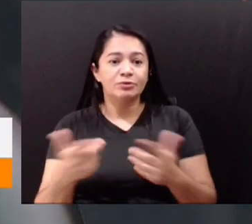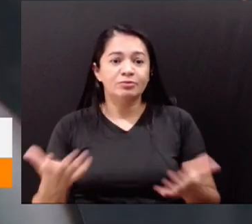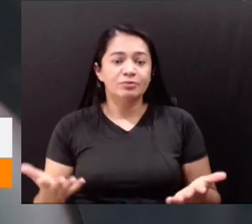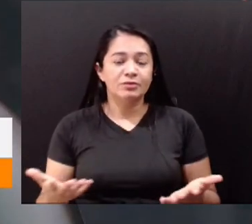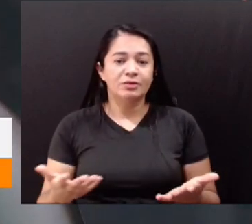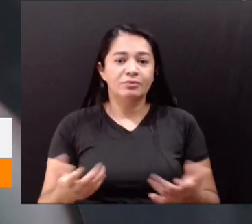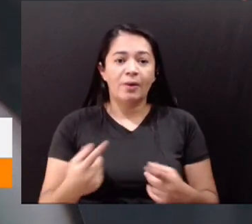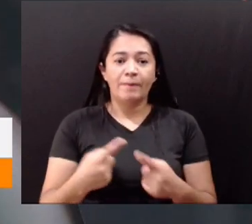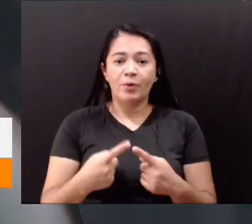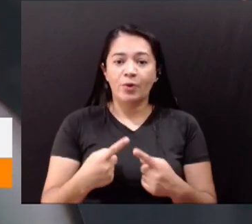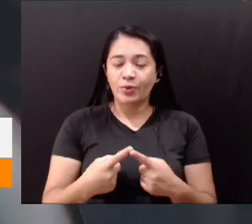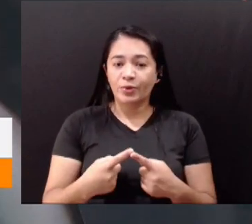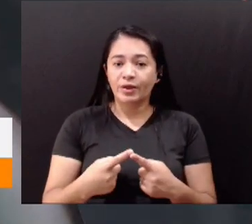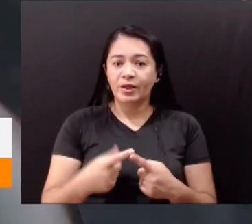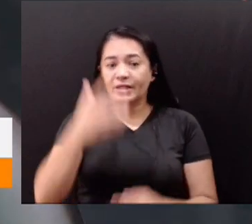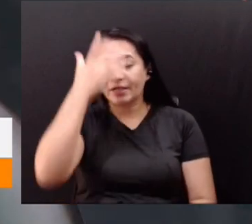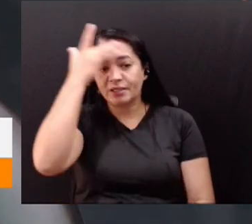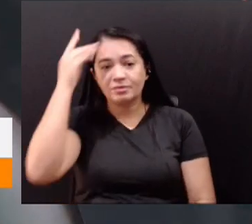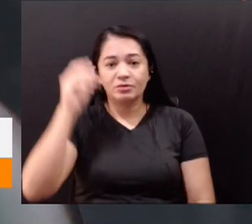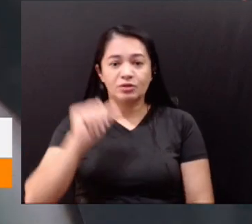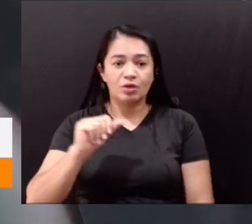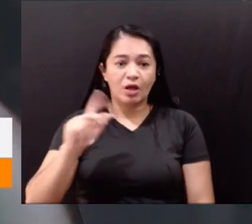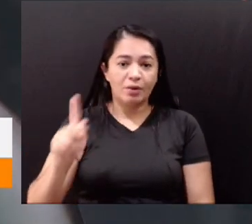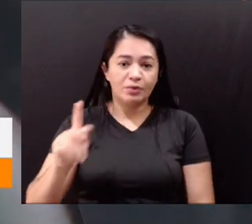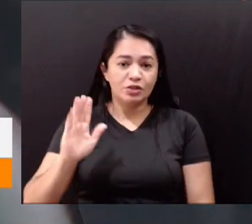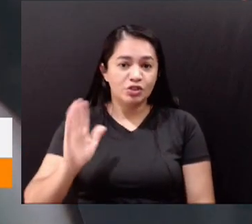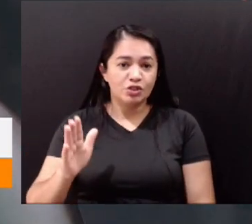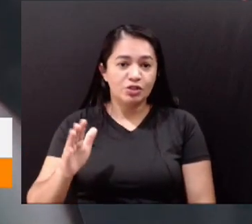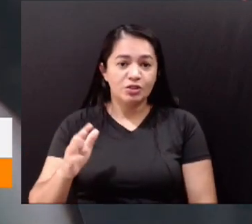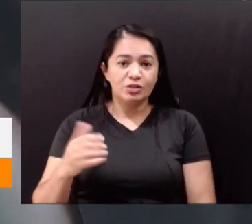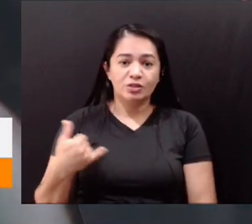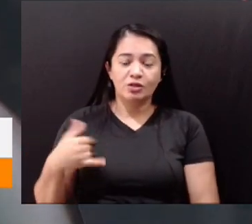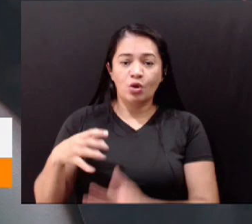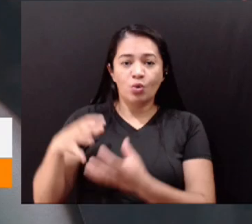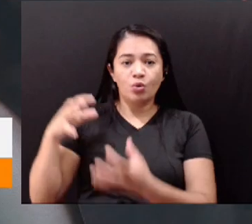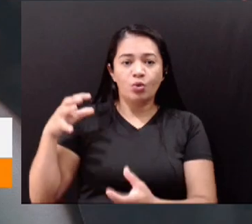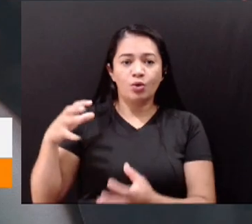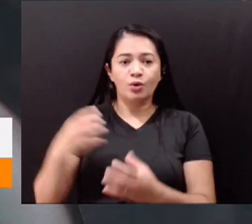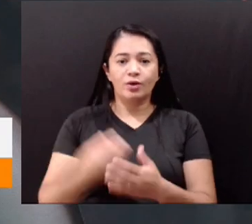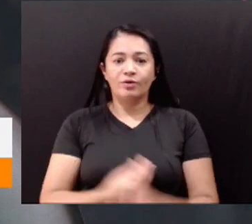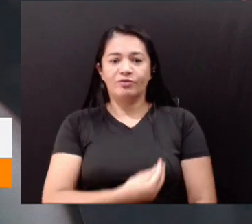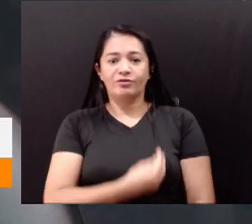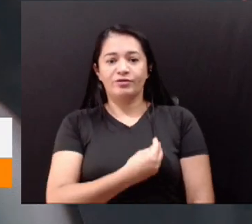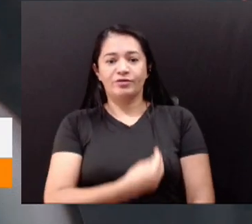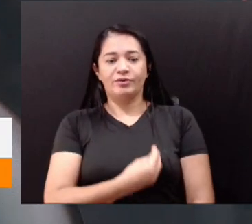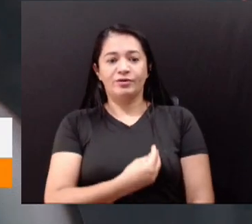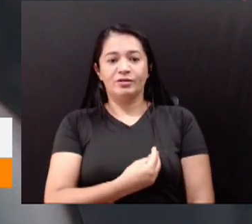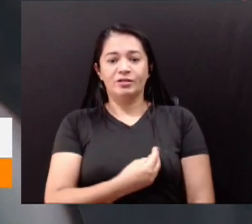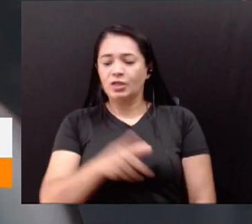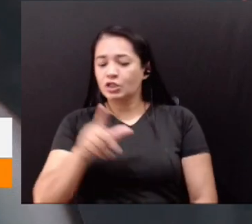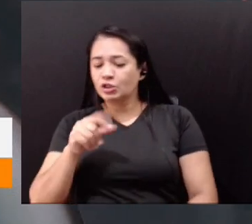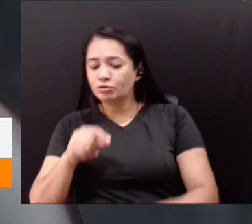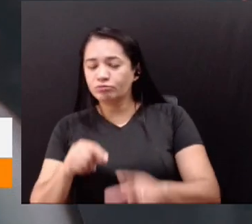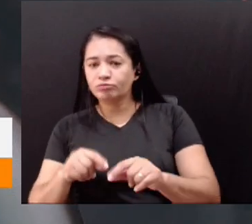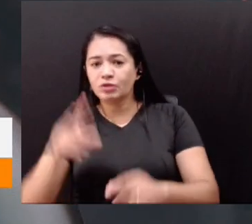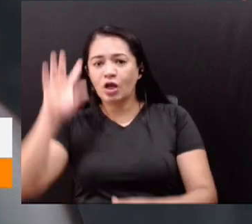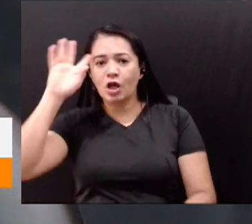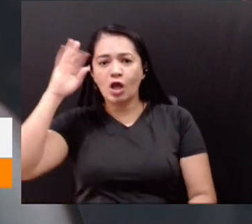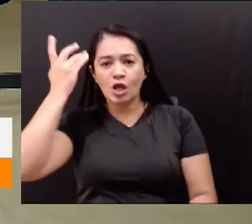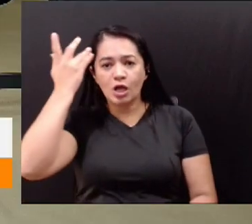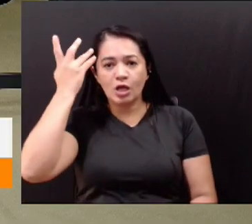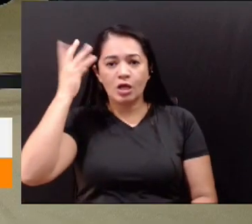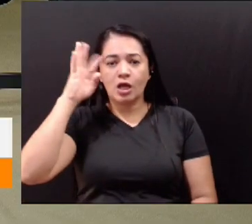aposentados, alguns já idosos, vivendo e tomando decisões e tomando ações para resolver